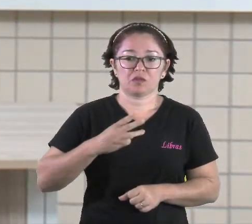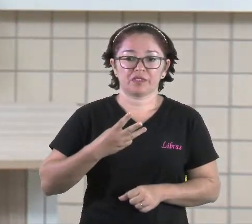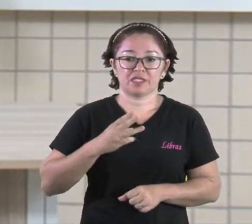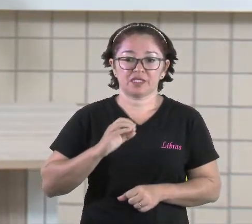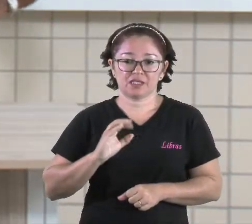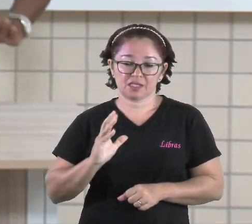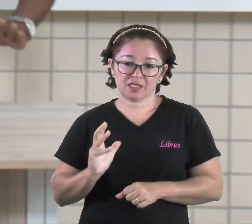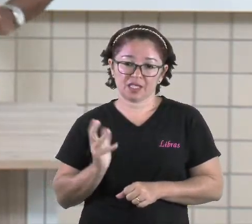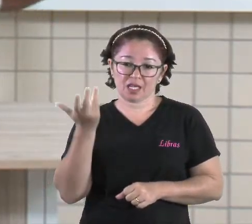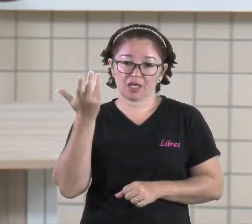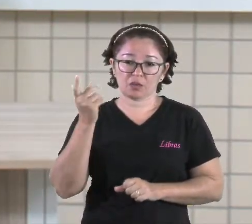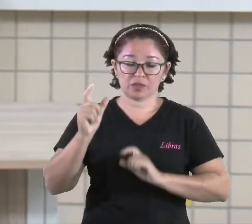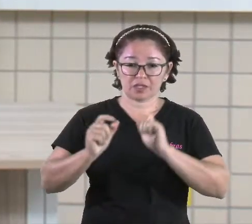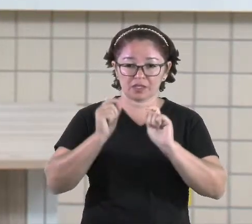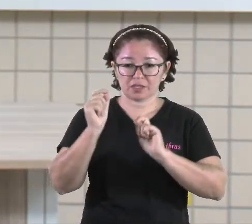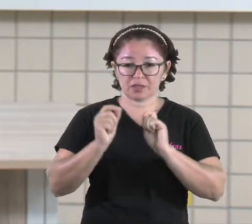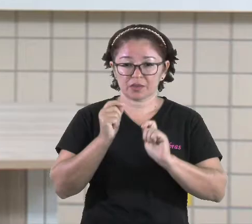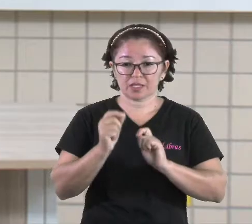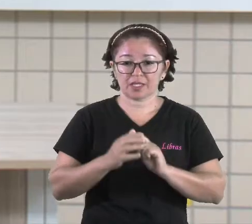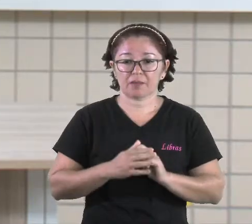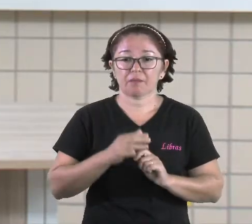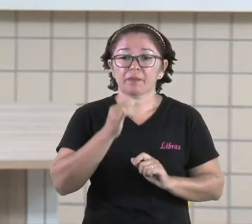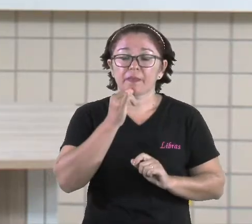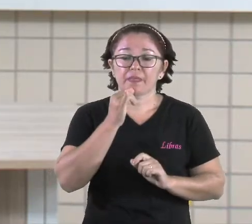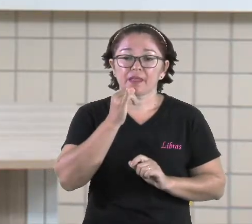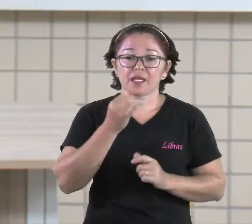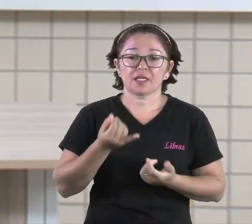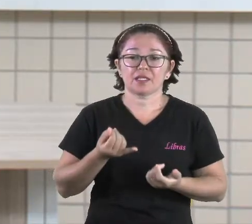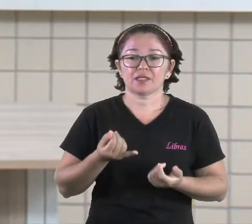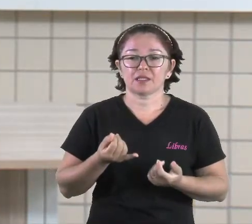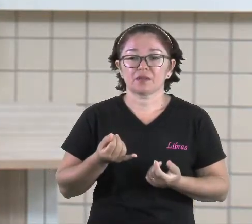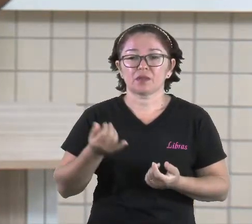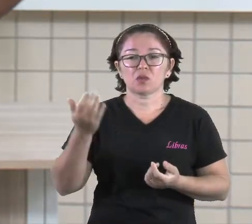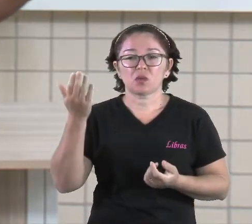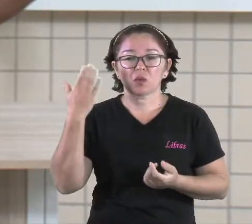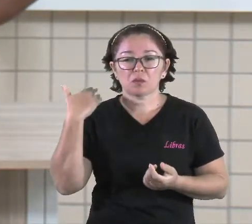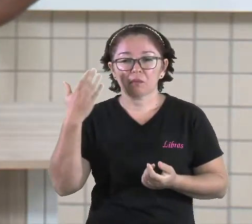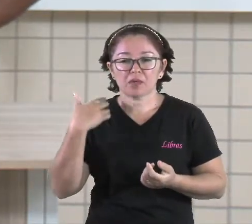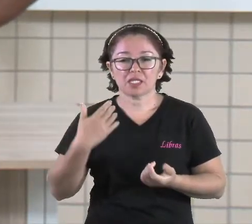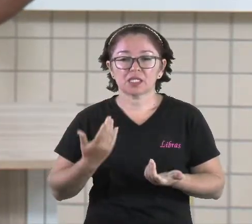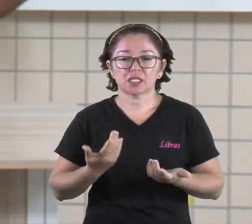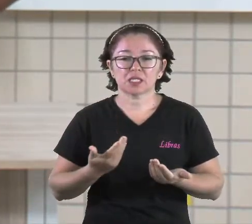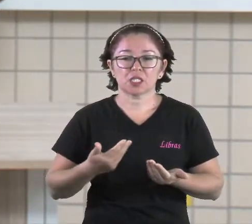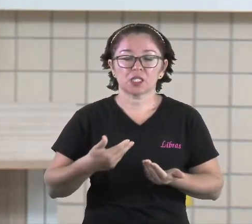Aquela ruptura política do café com leite,